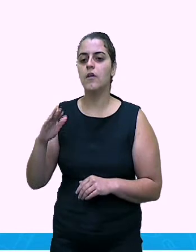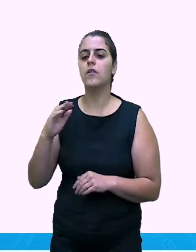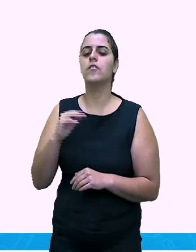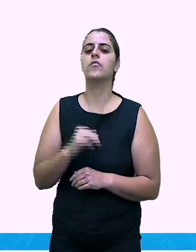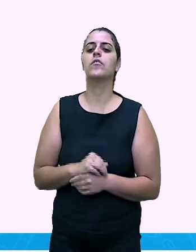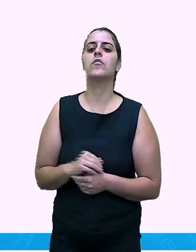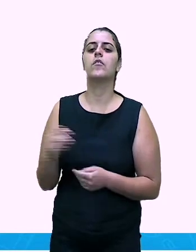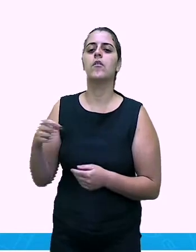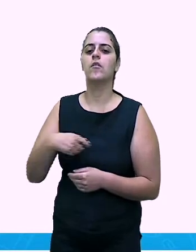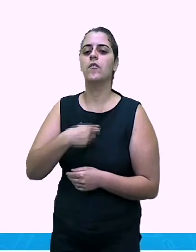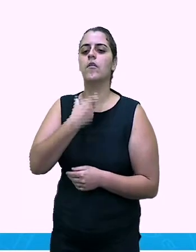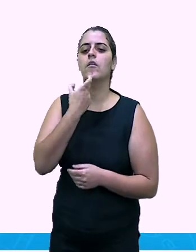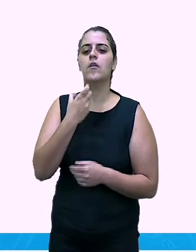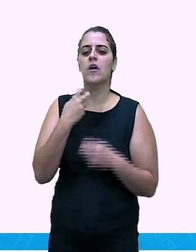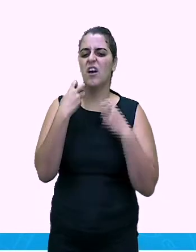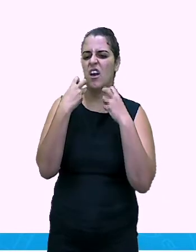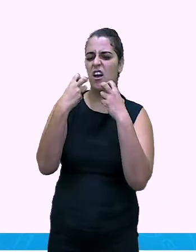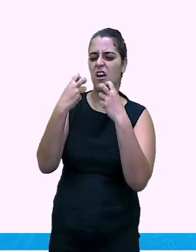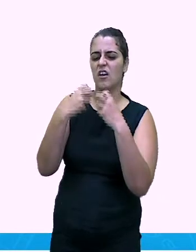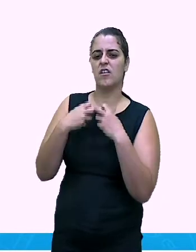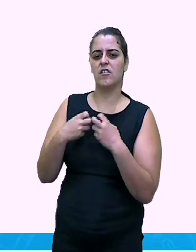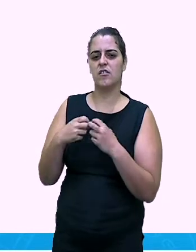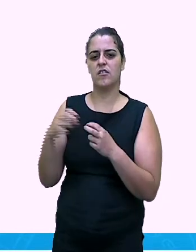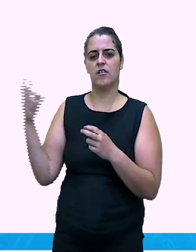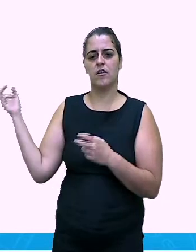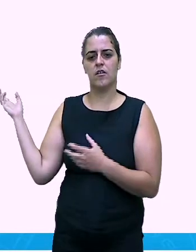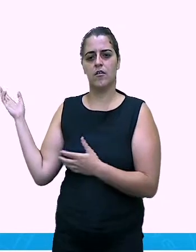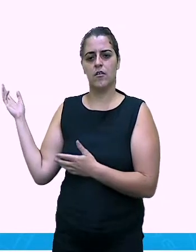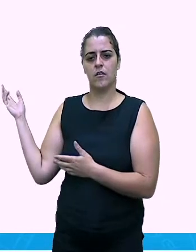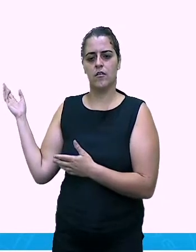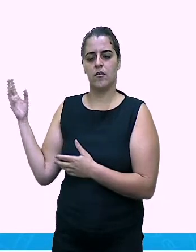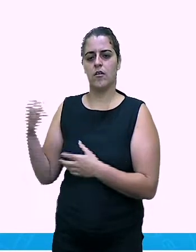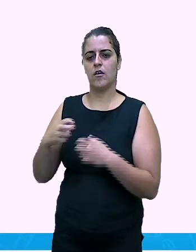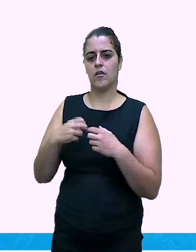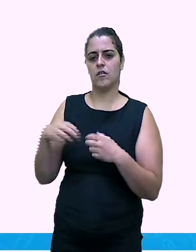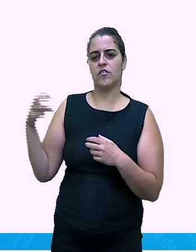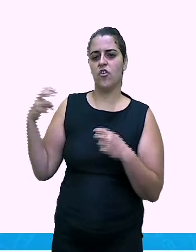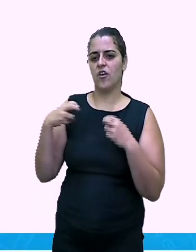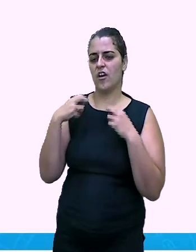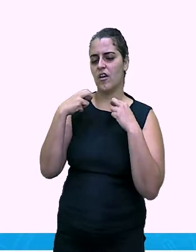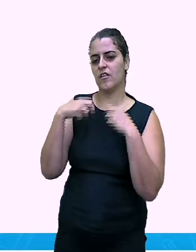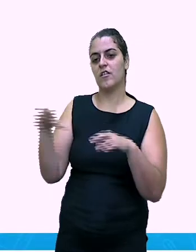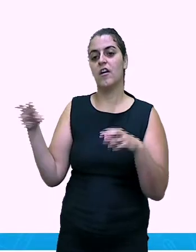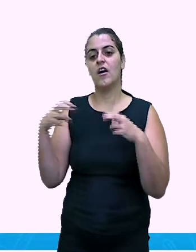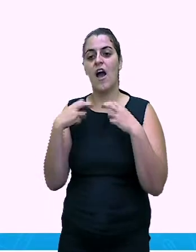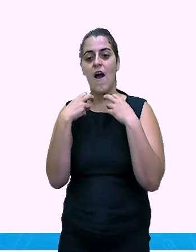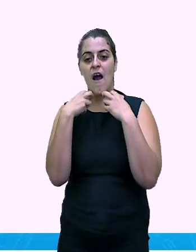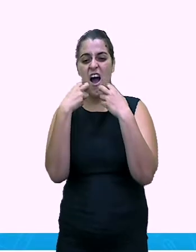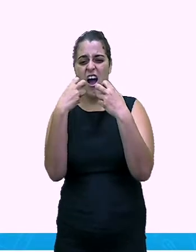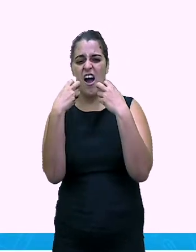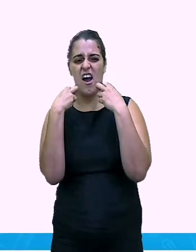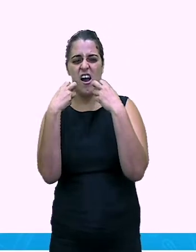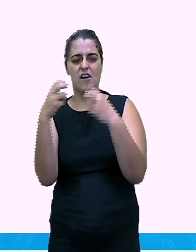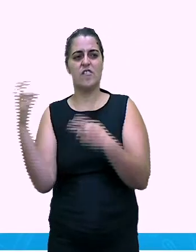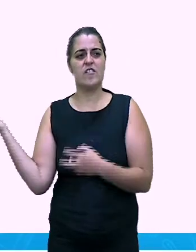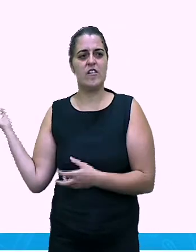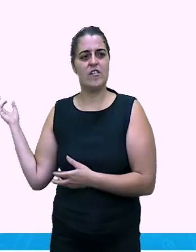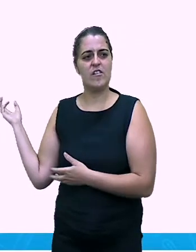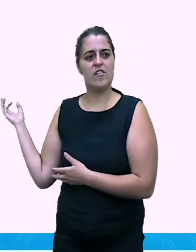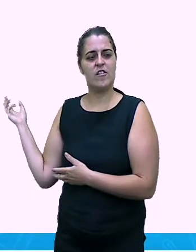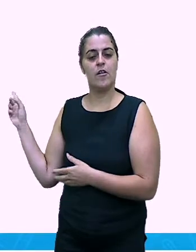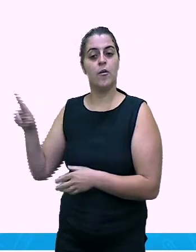alta, ele é pontiagudo, então ele te dá a impressão que a pessoa fala alto. Já